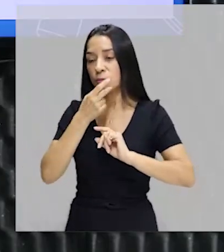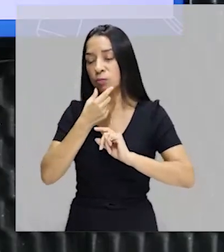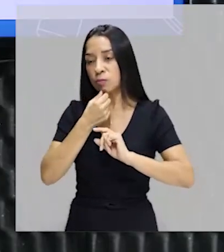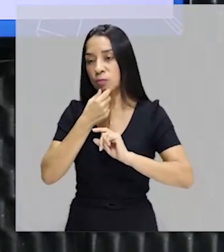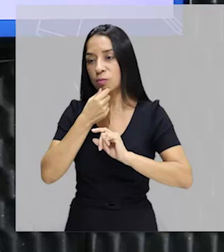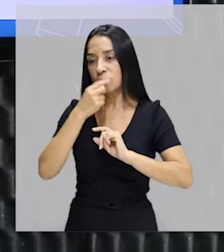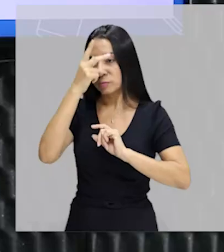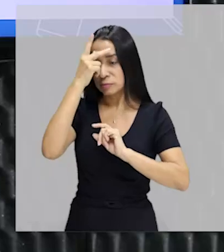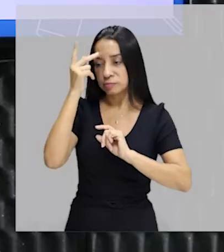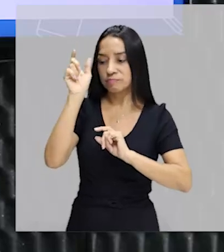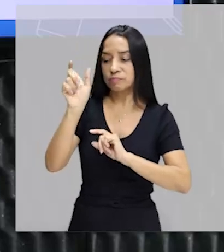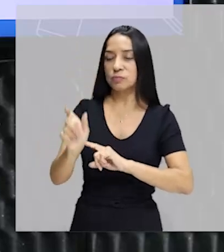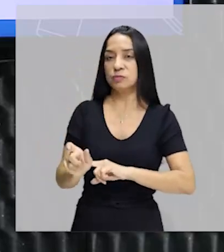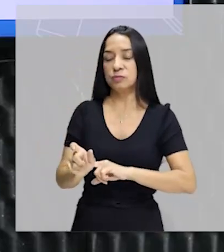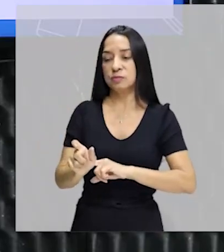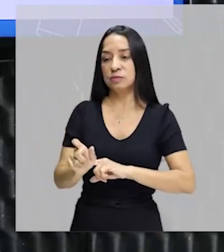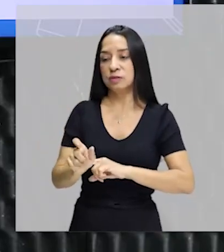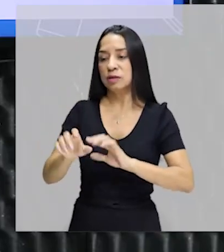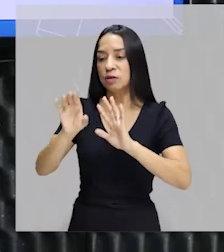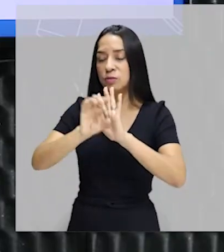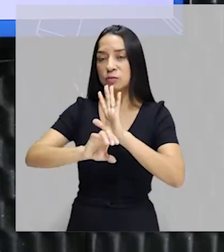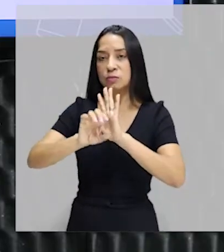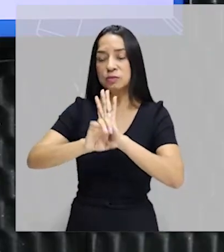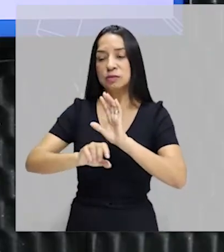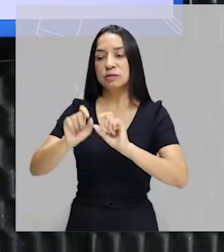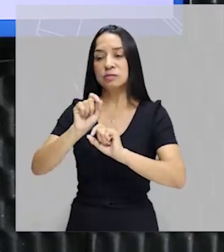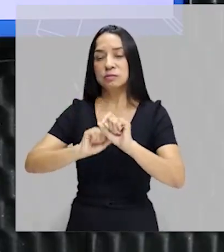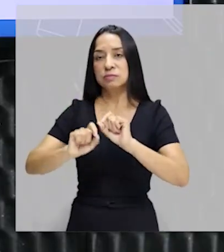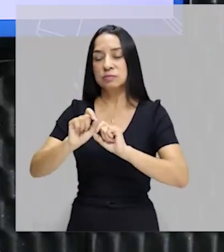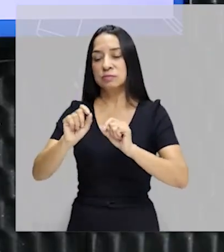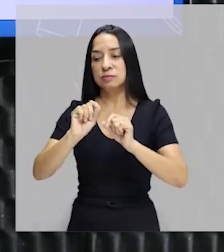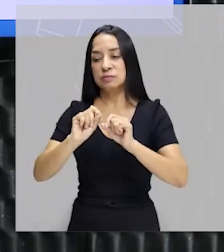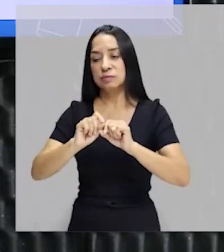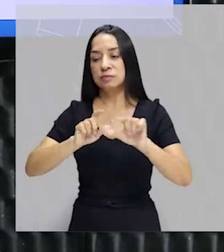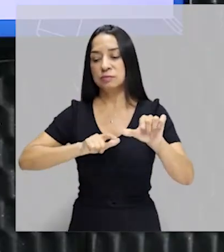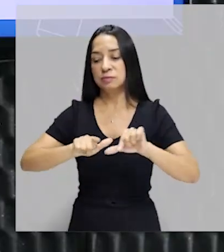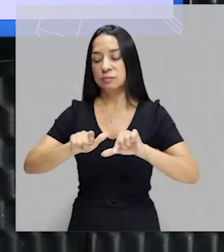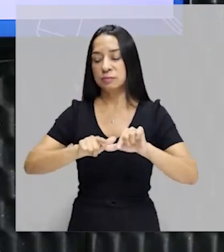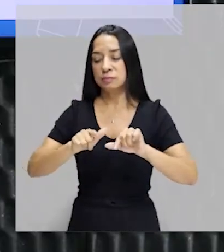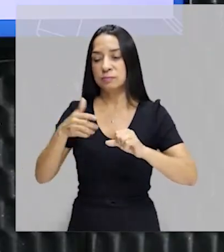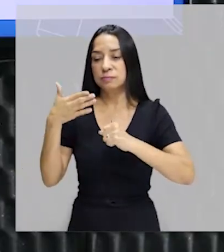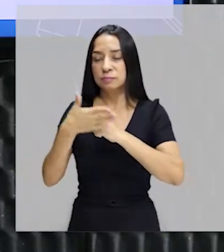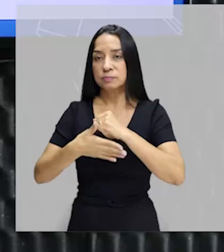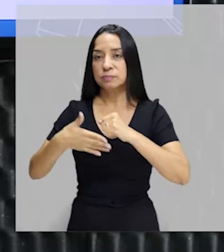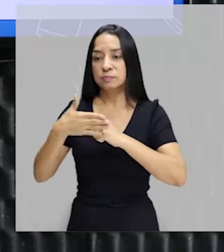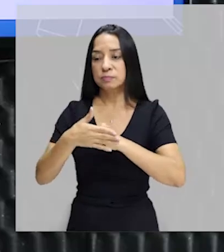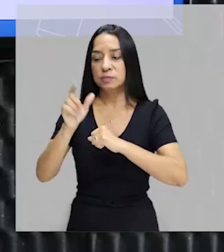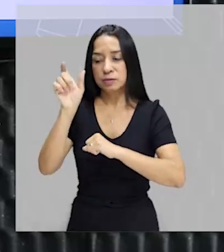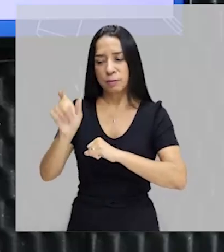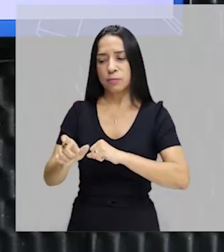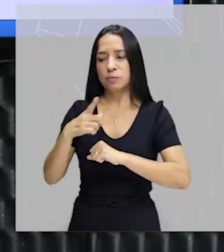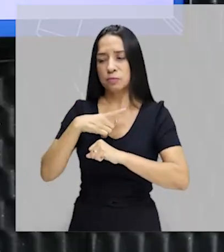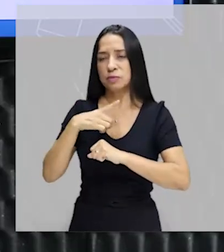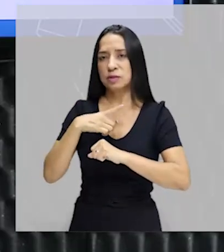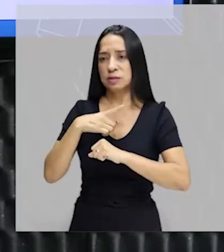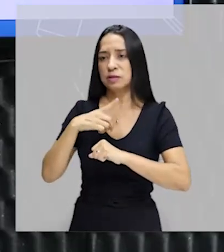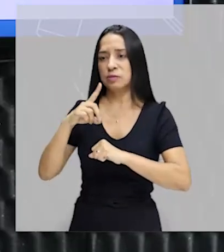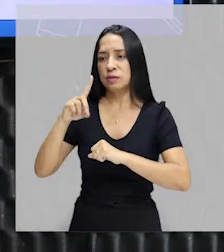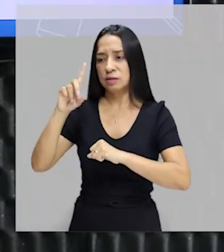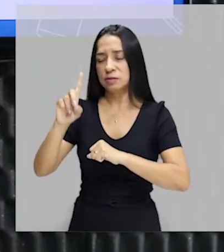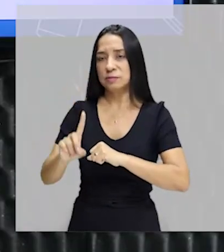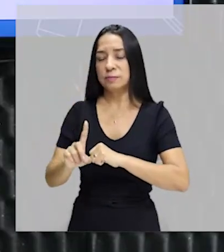definição de quem exerce o trabalho basicamente é um indivíduo que tem dignidade,